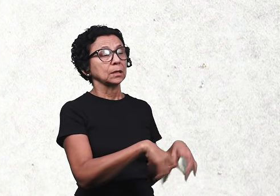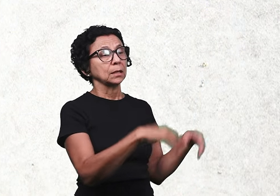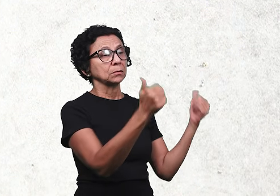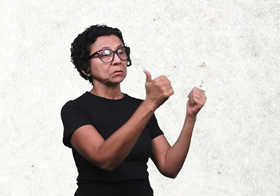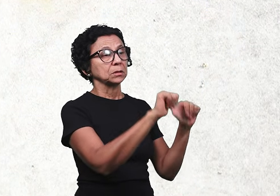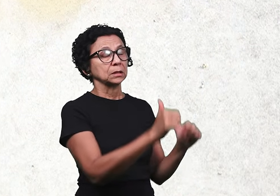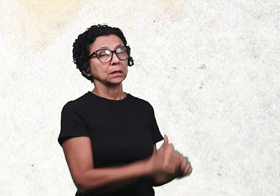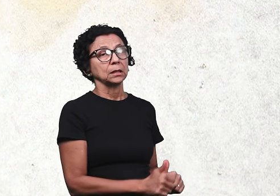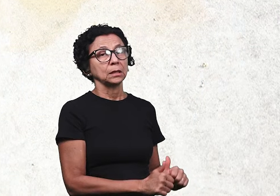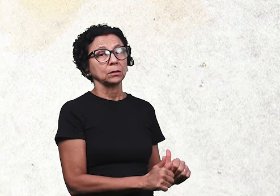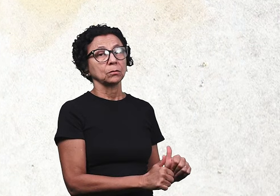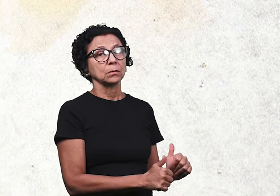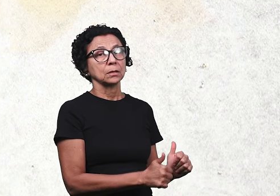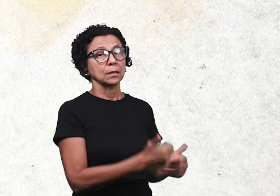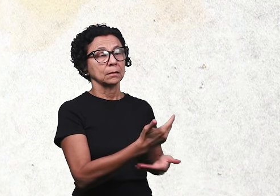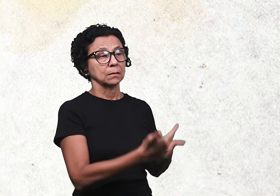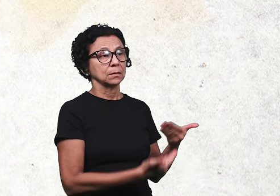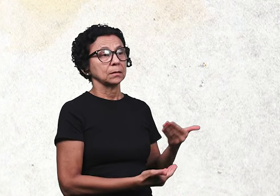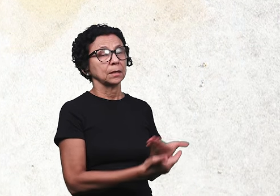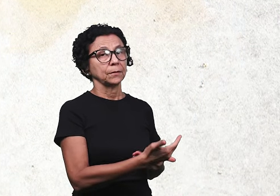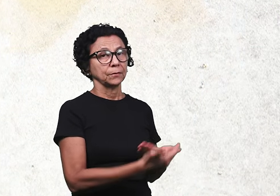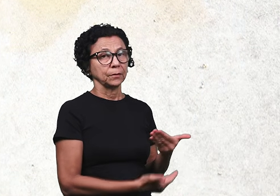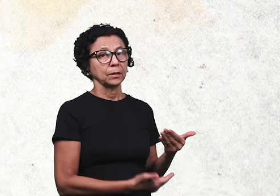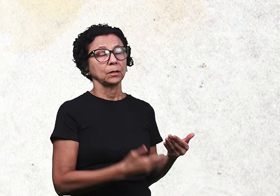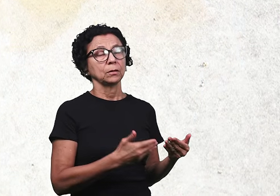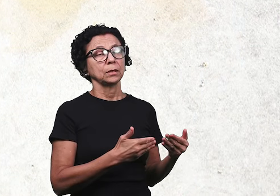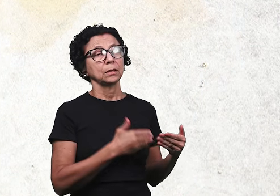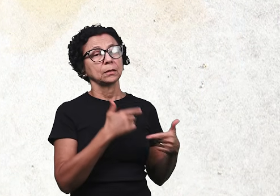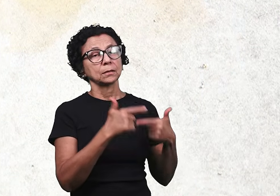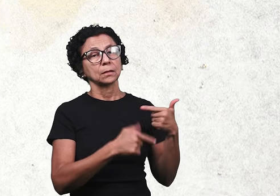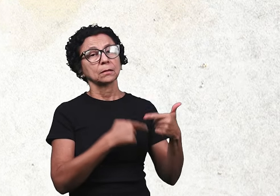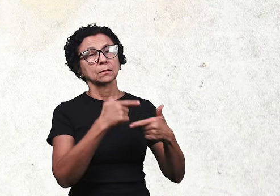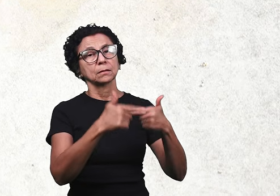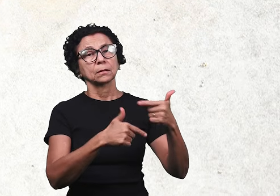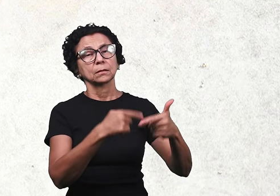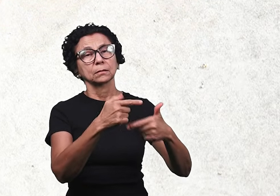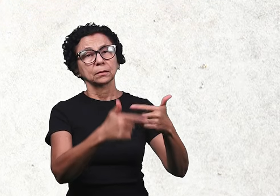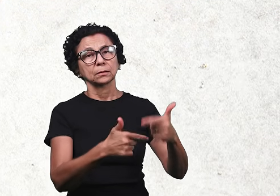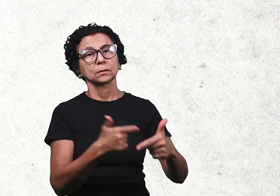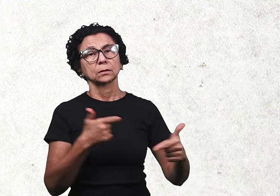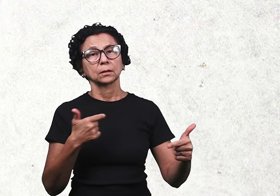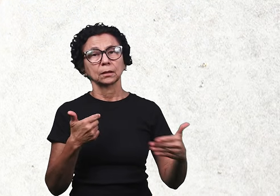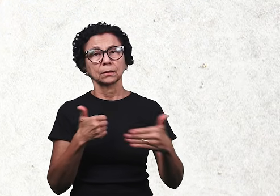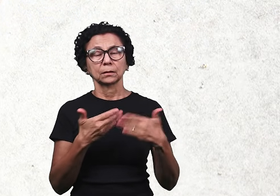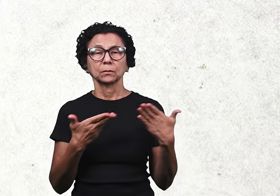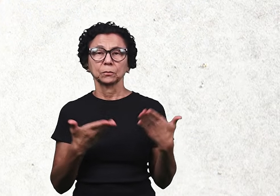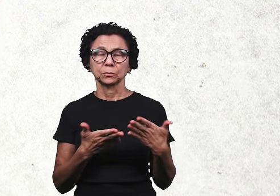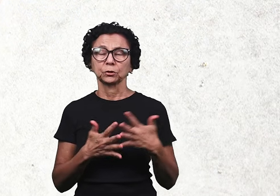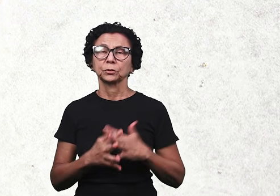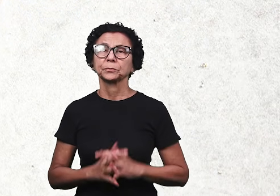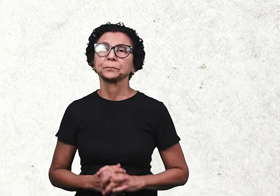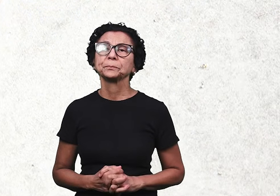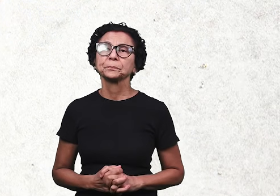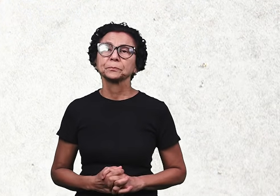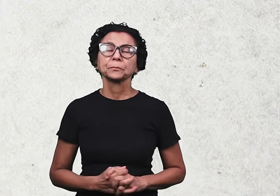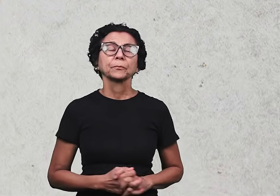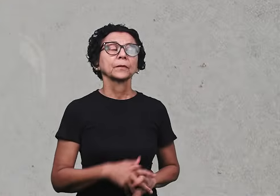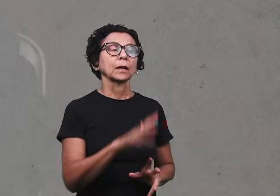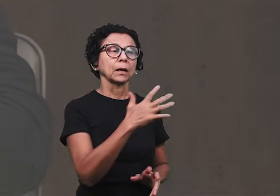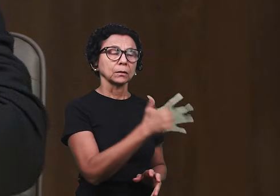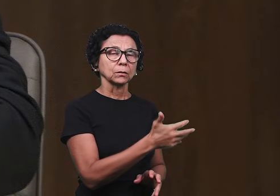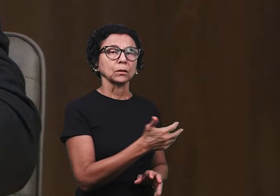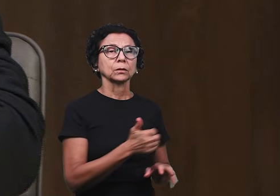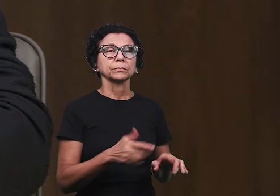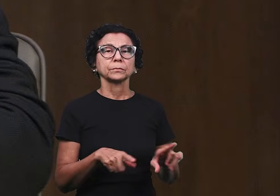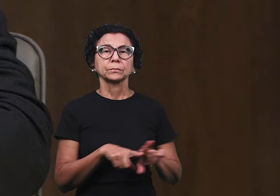fizeram seus pais. Assim fazem também os filhos e os filhos de seus filhos até o dia de hoje.